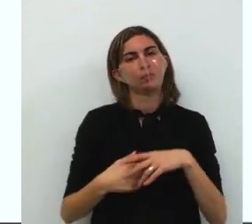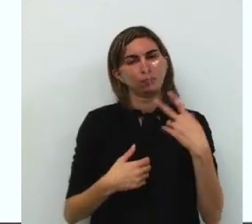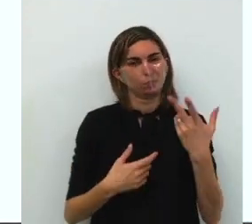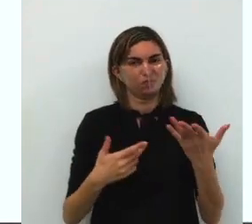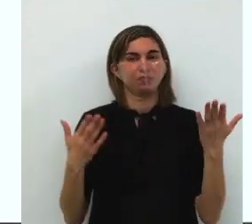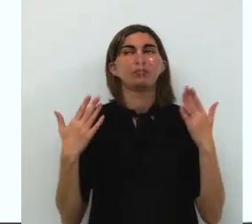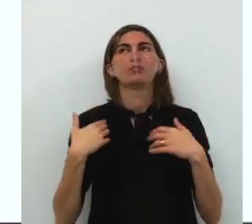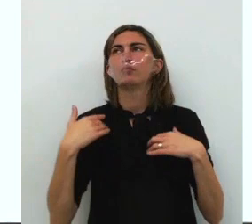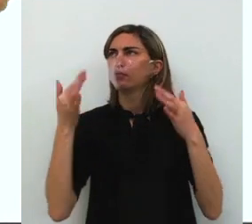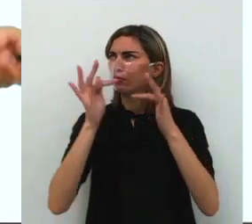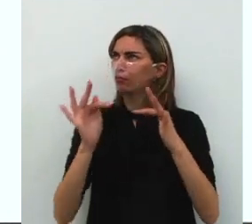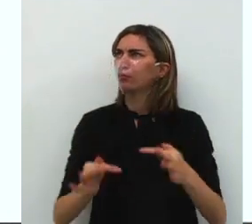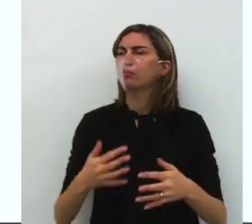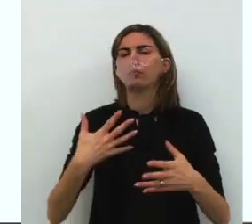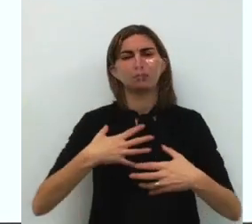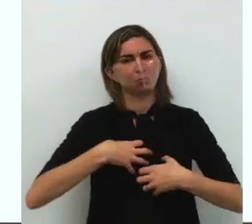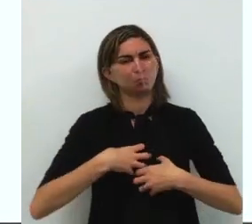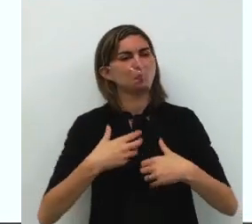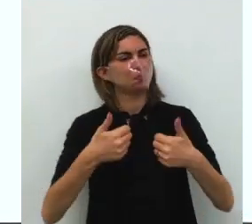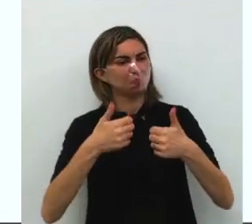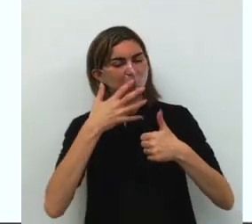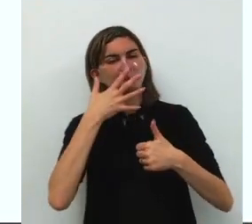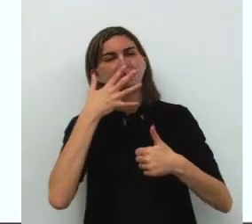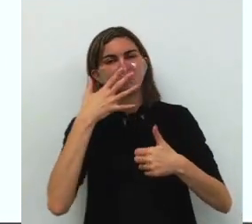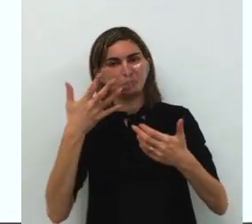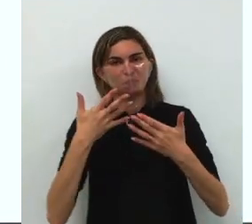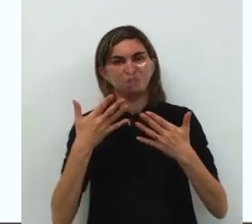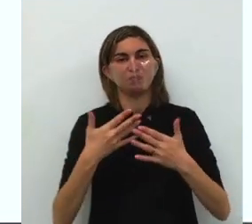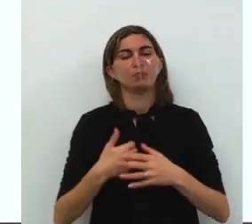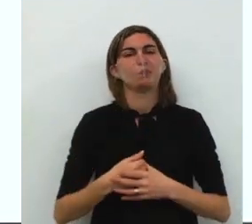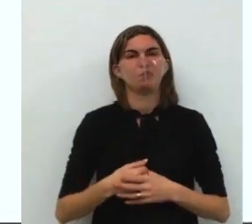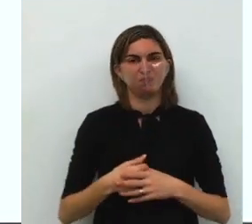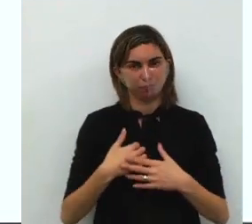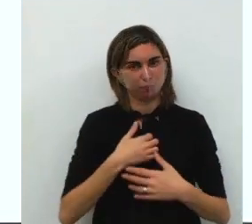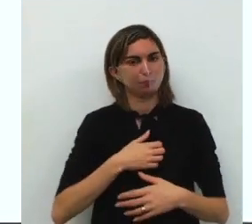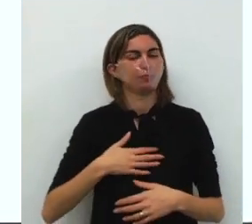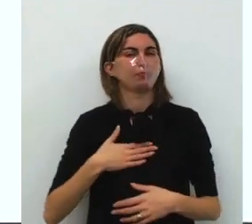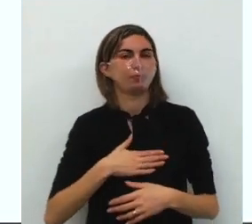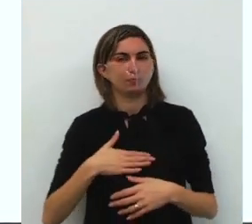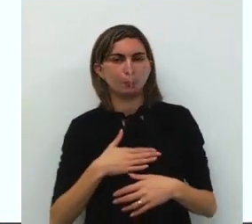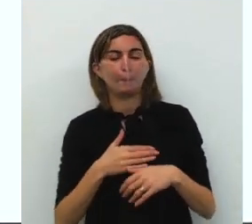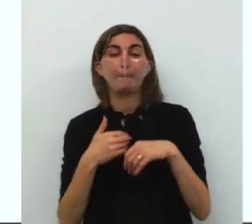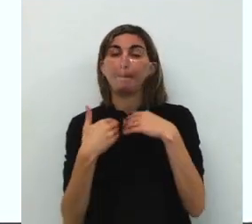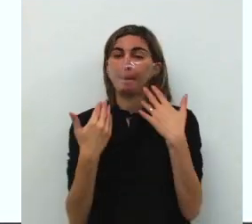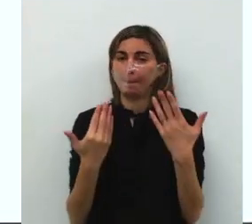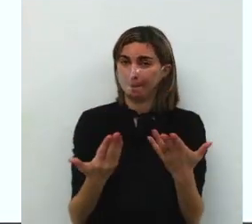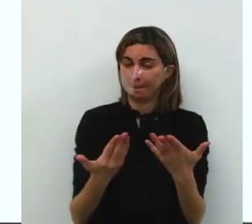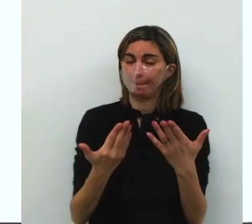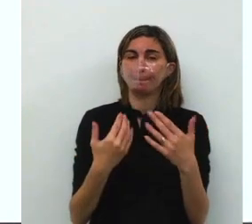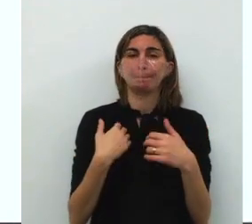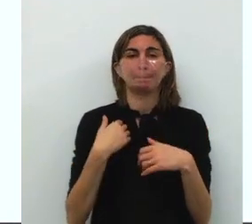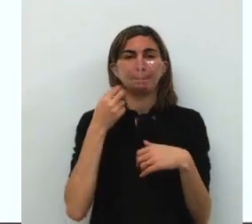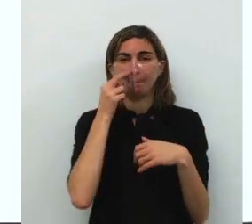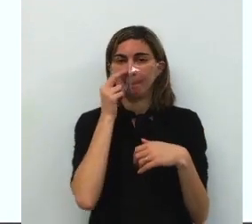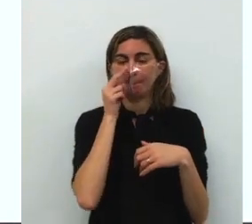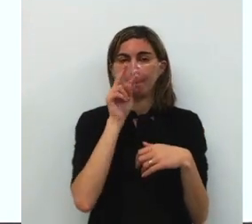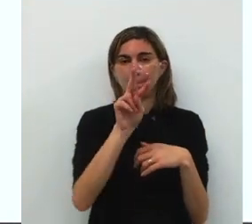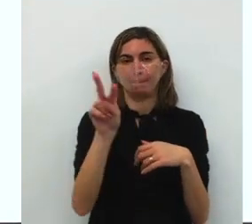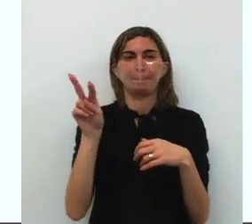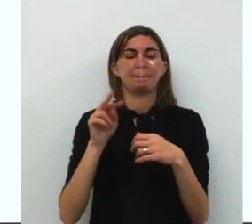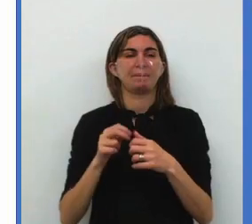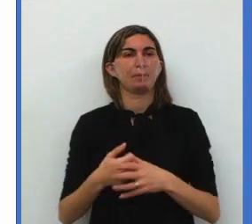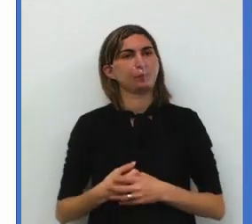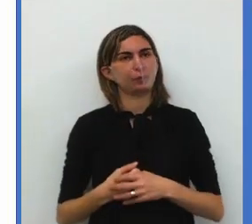elas, aí você fica feliz, radiante. Uau, era isso que eu queria. Gostei. Então, vejamos